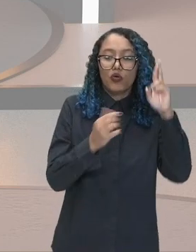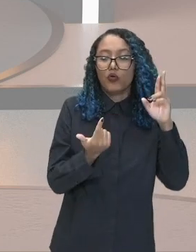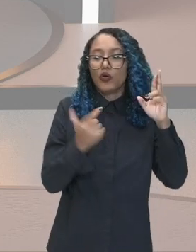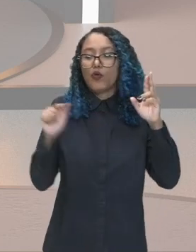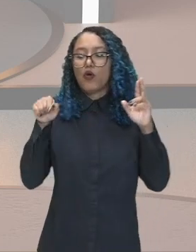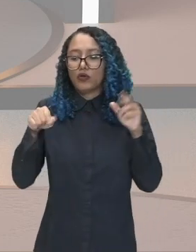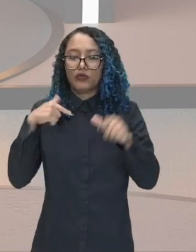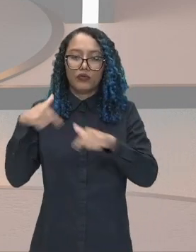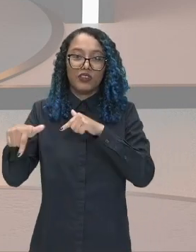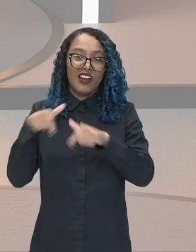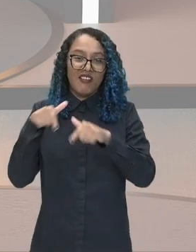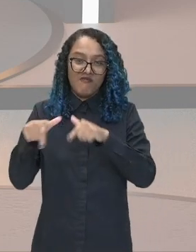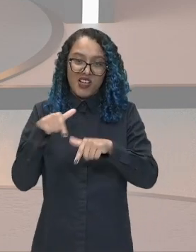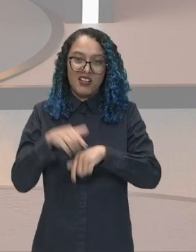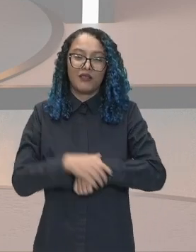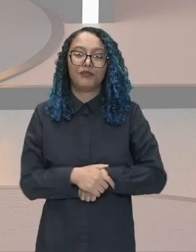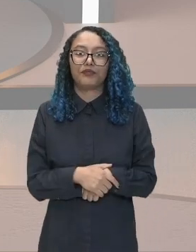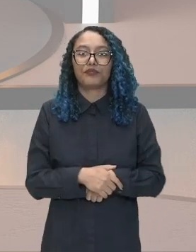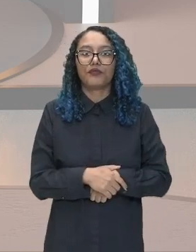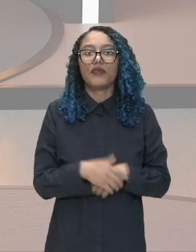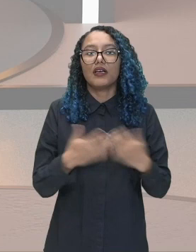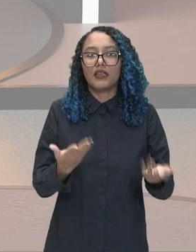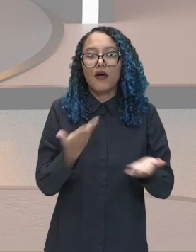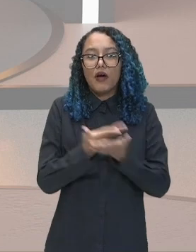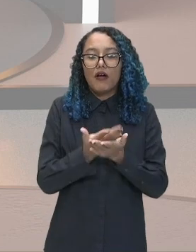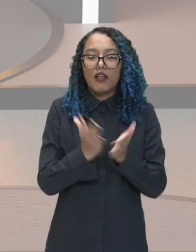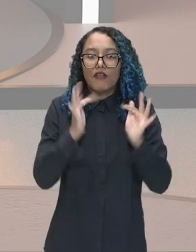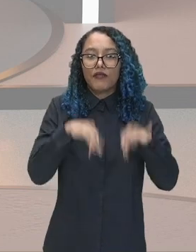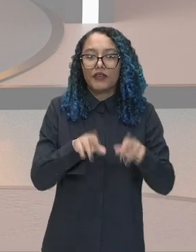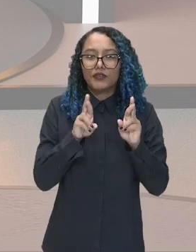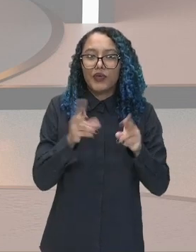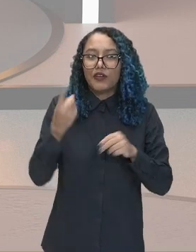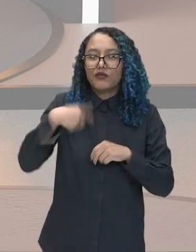força de trabalho. E assim nós concluímos a nossa aula,